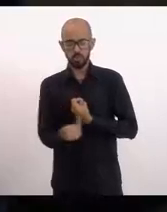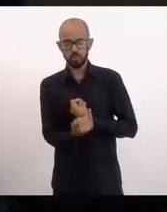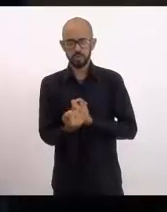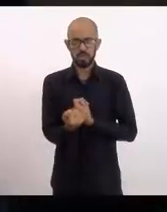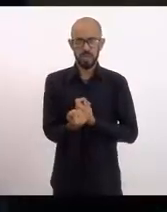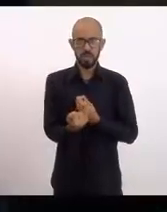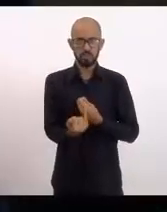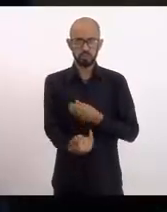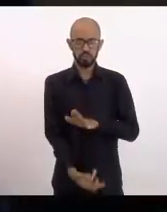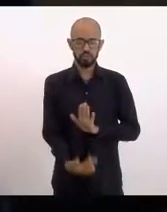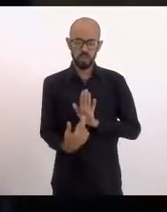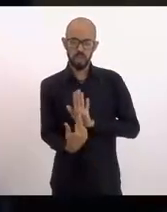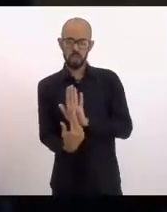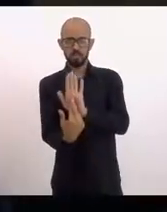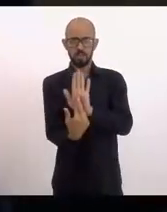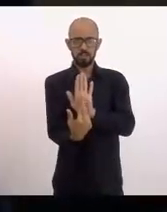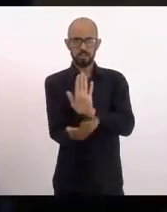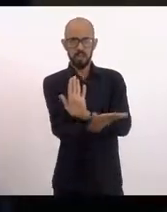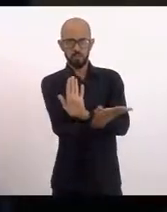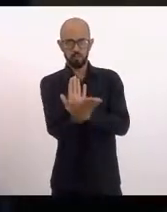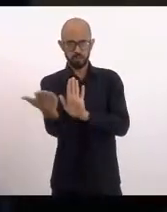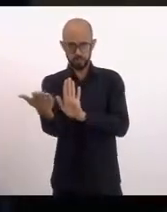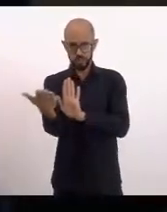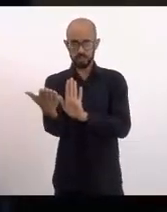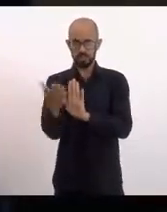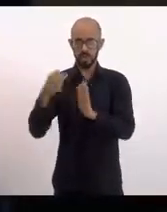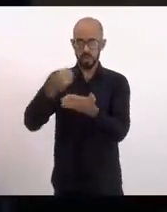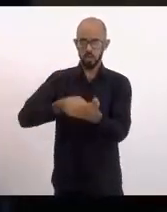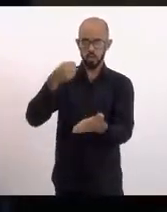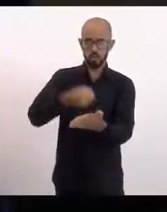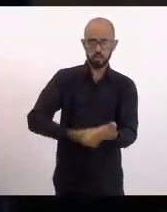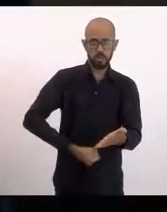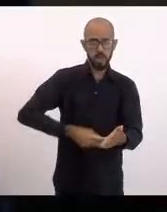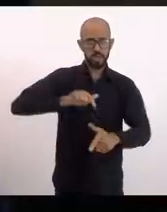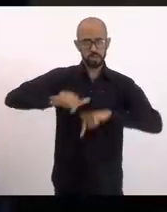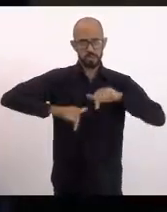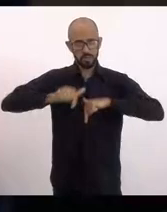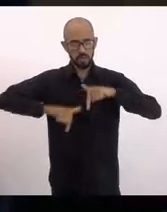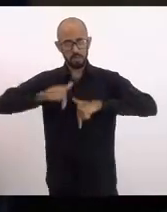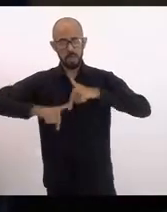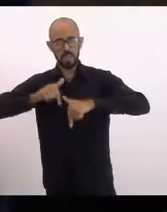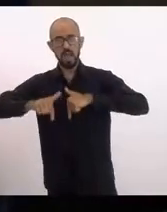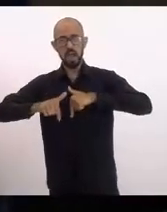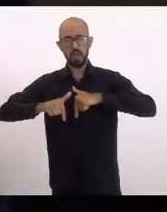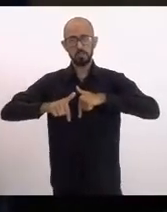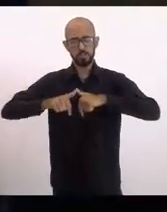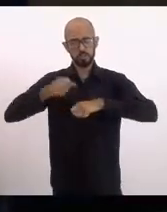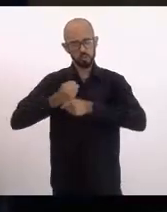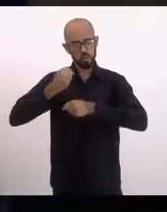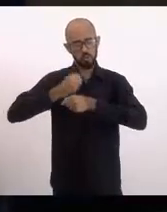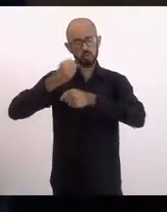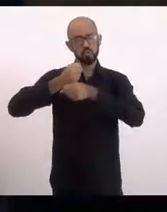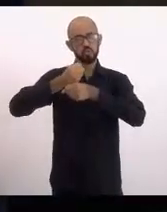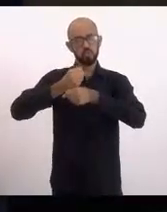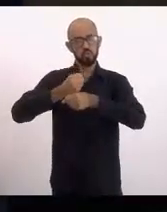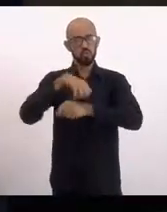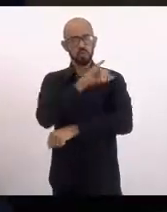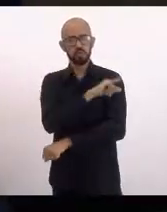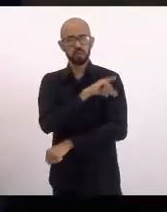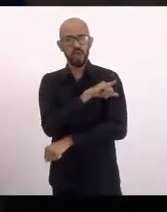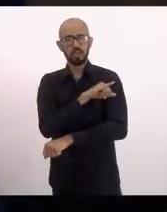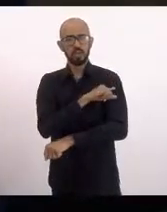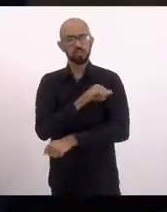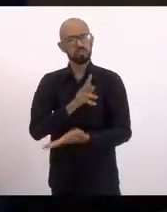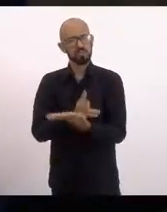vocês, lutando e trabalhando para que possamos construir o Rio de Janeiro cada vez melhor para a